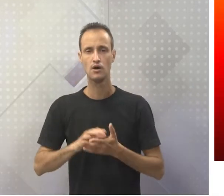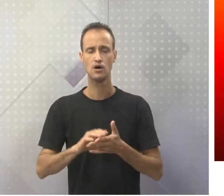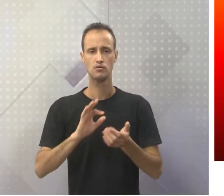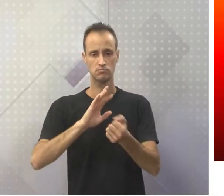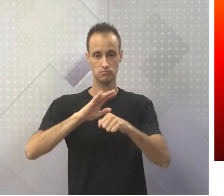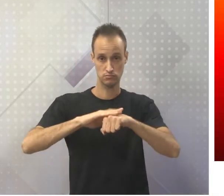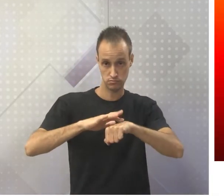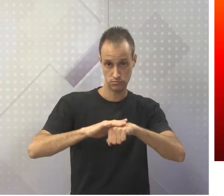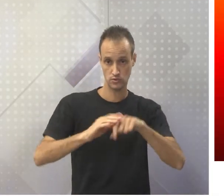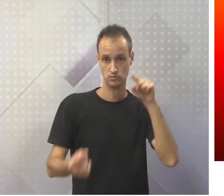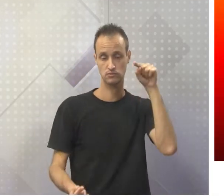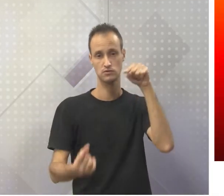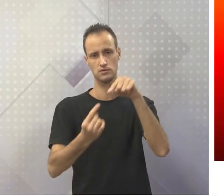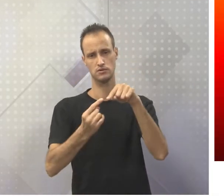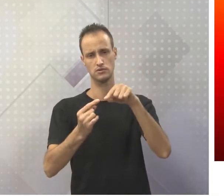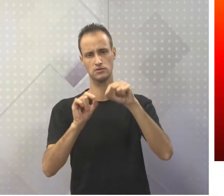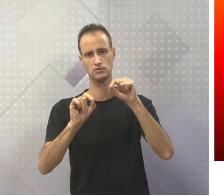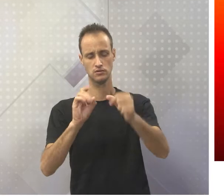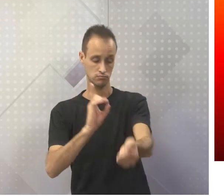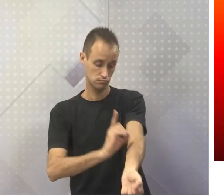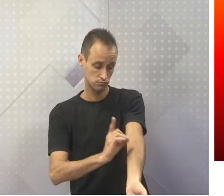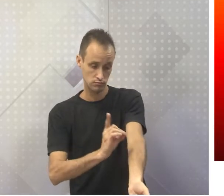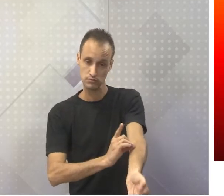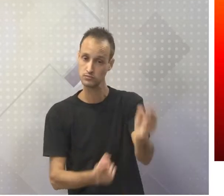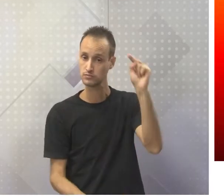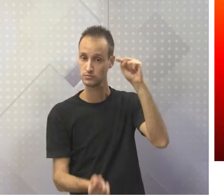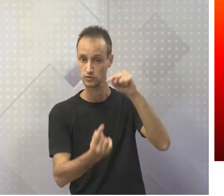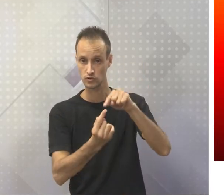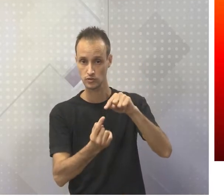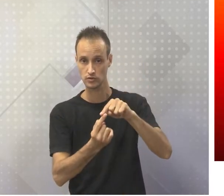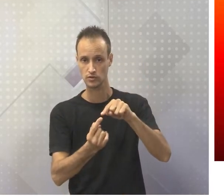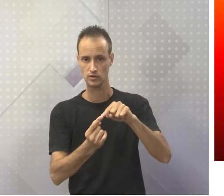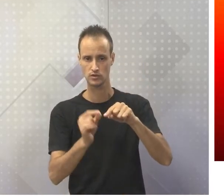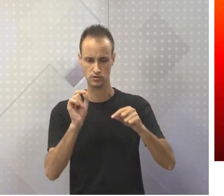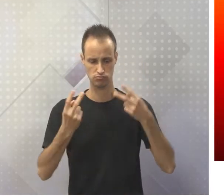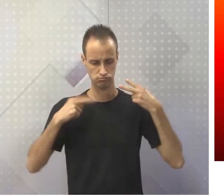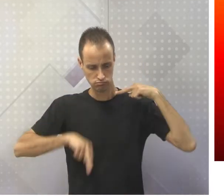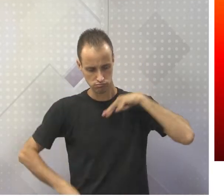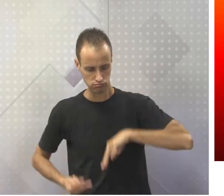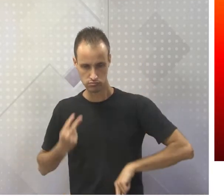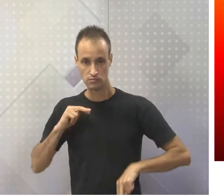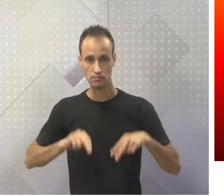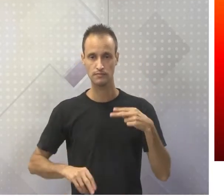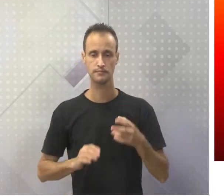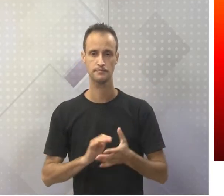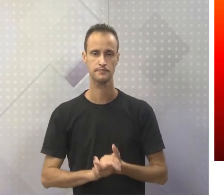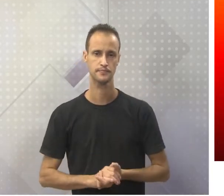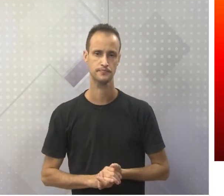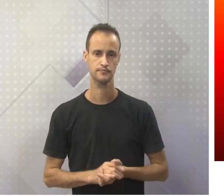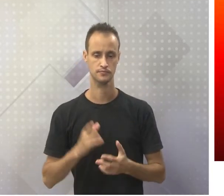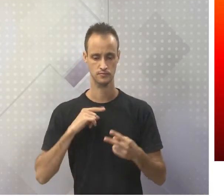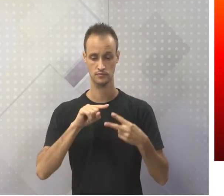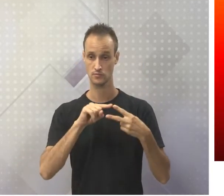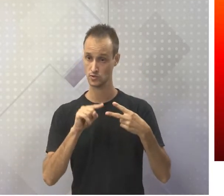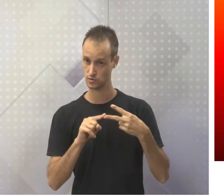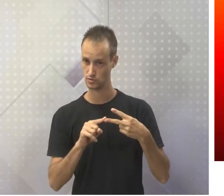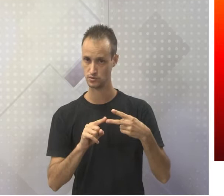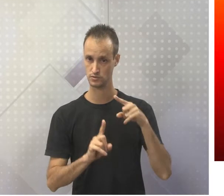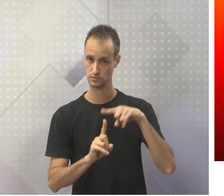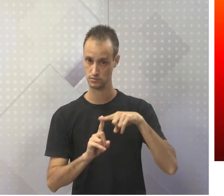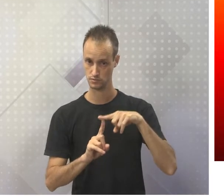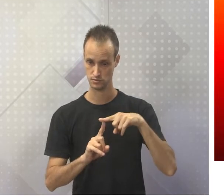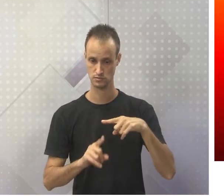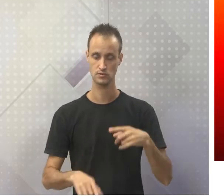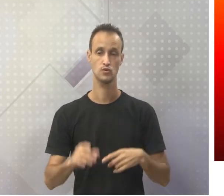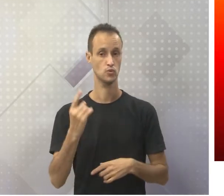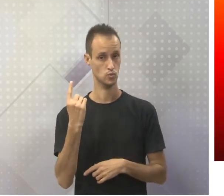está ligada, a diabetes está ligada diretamente a esses hormônios. E nós temos dois tipos. A tipo